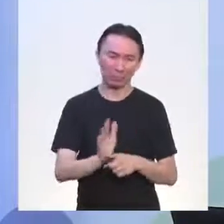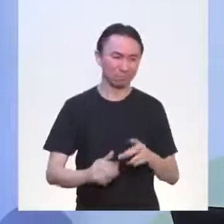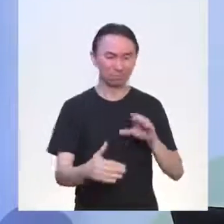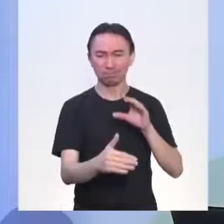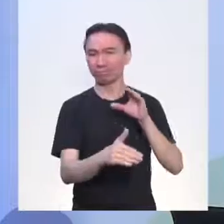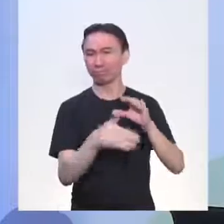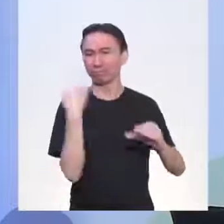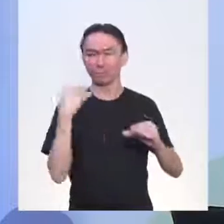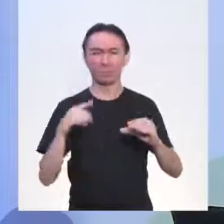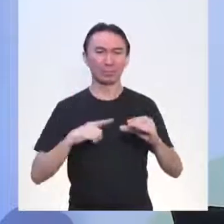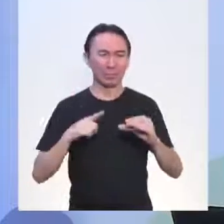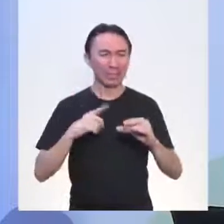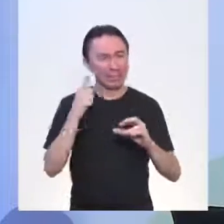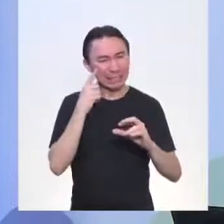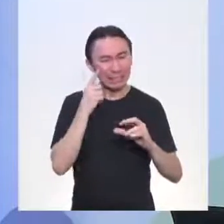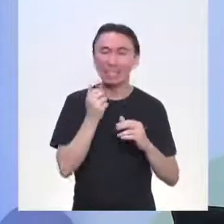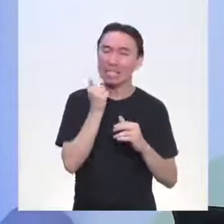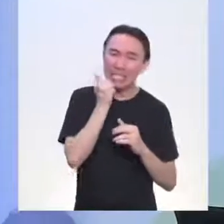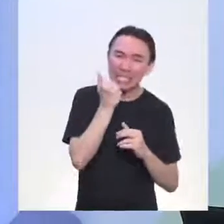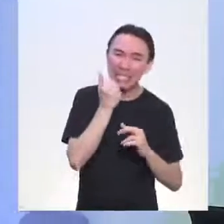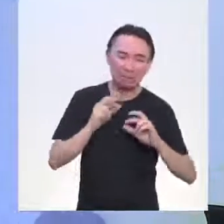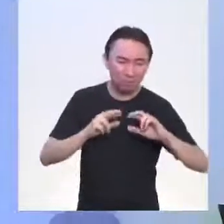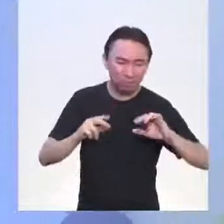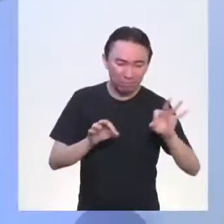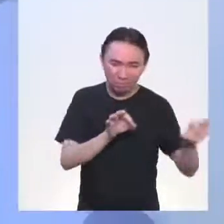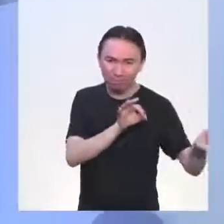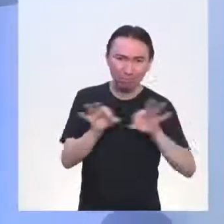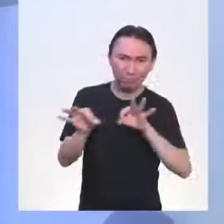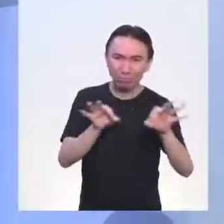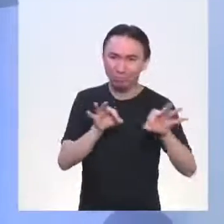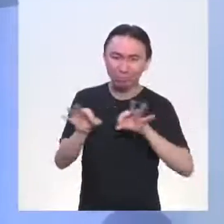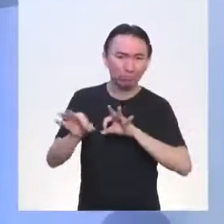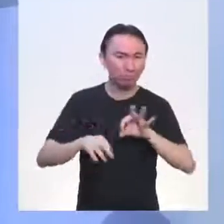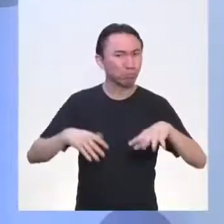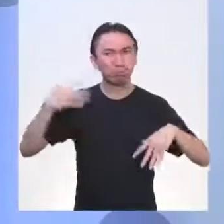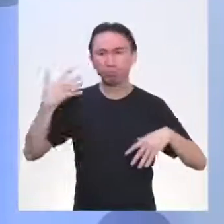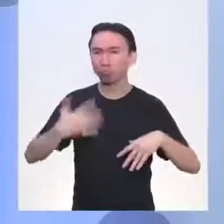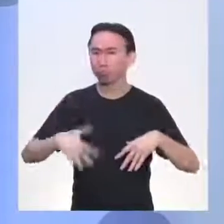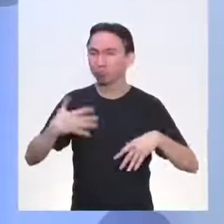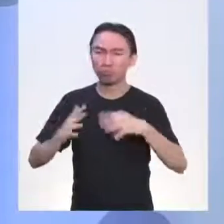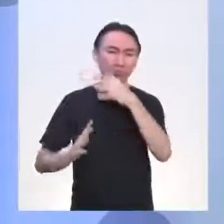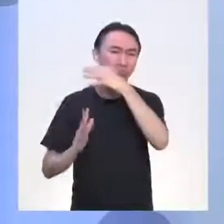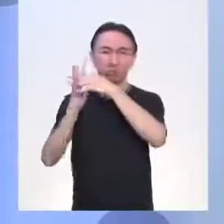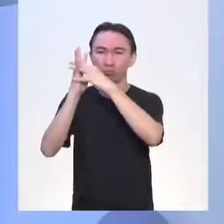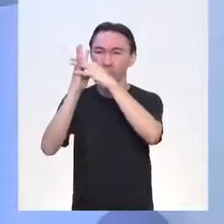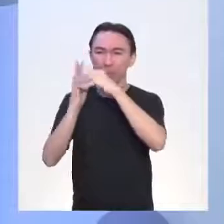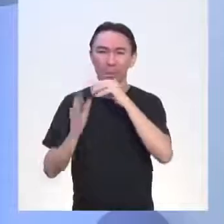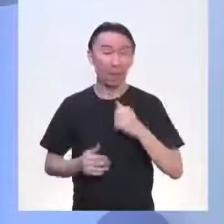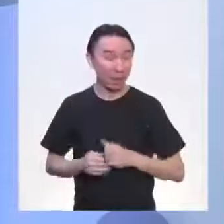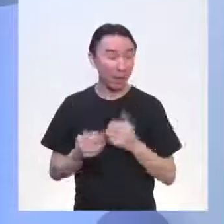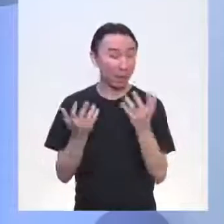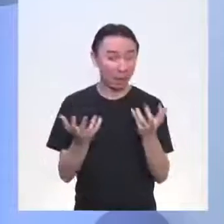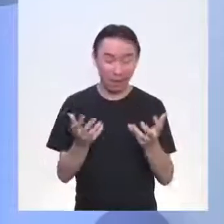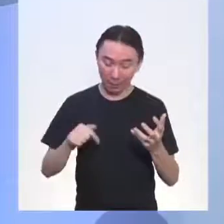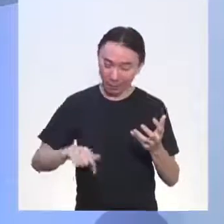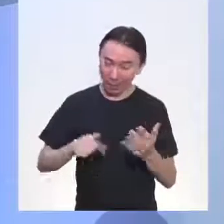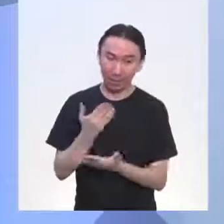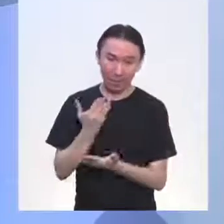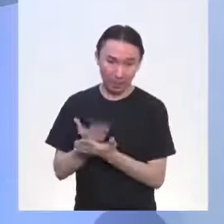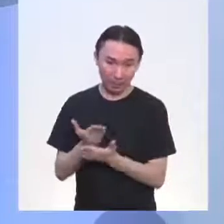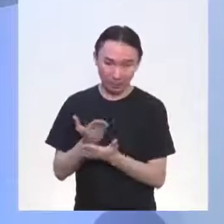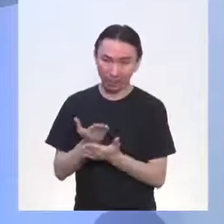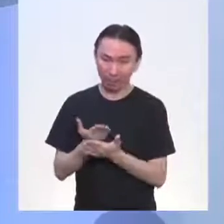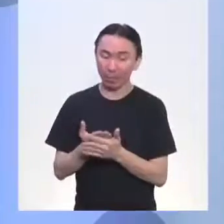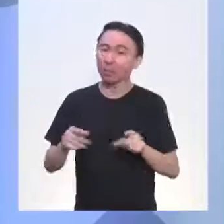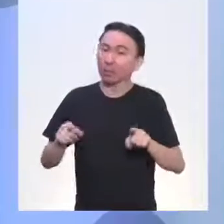uma problematização científica lá, sensacional. E eu espero que esta aula também renda aí alguns